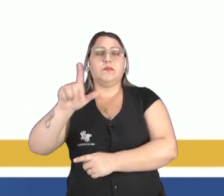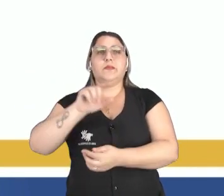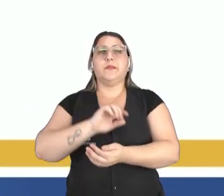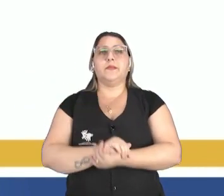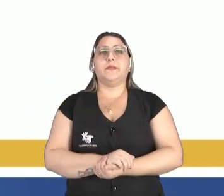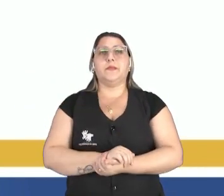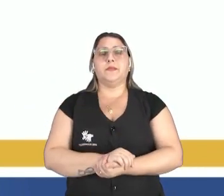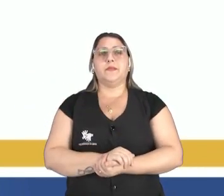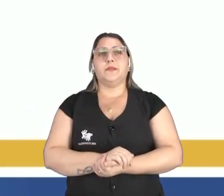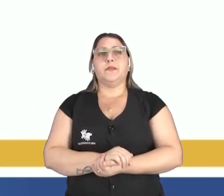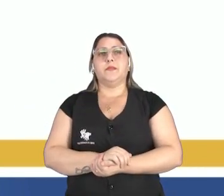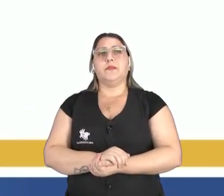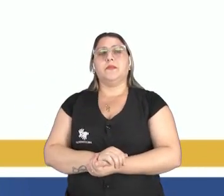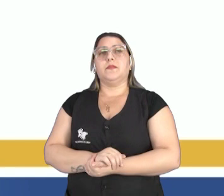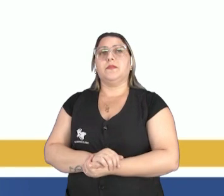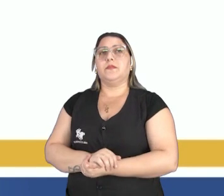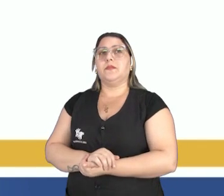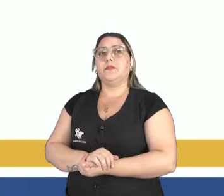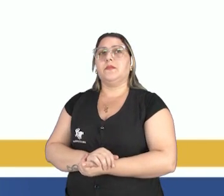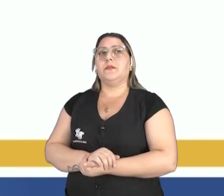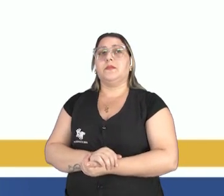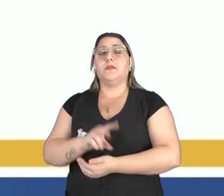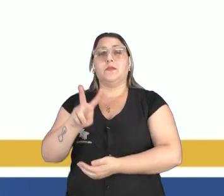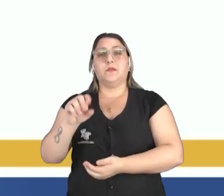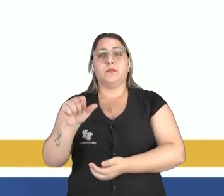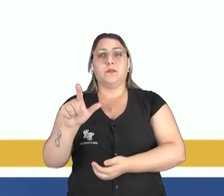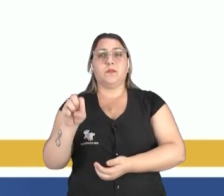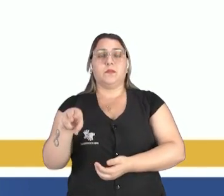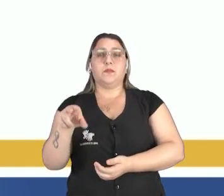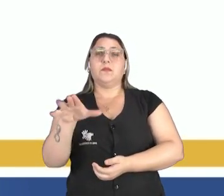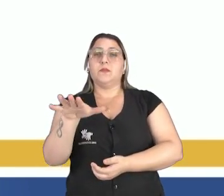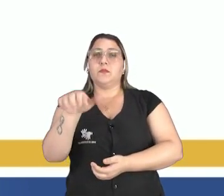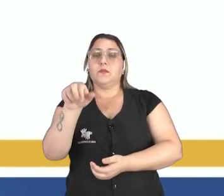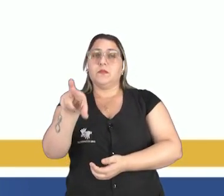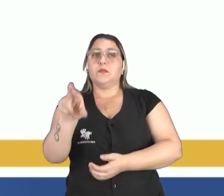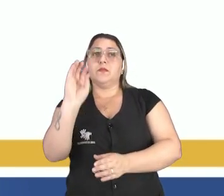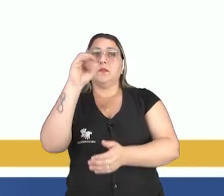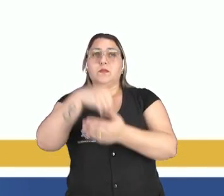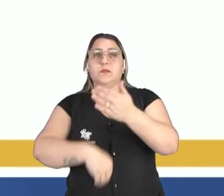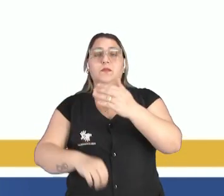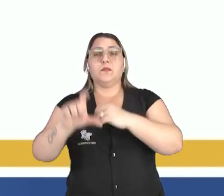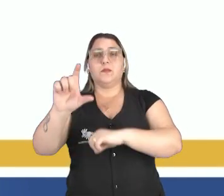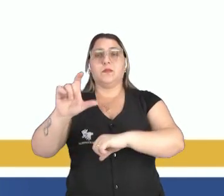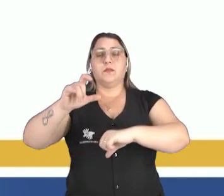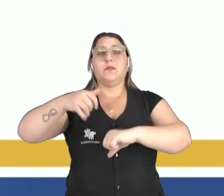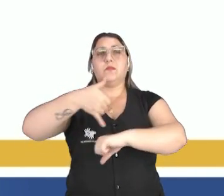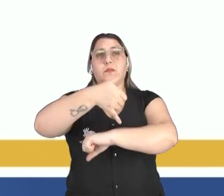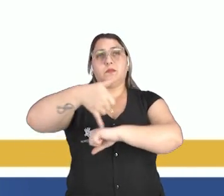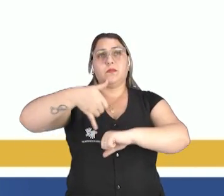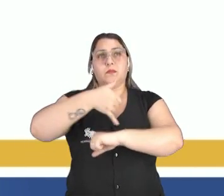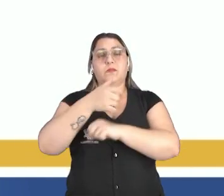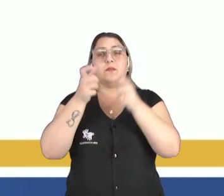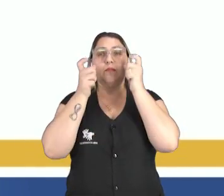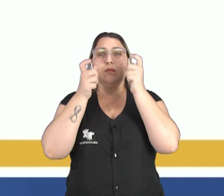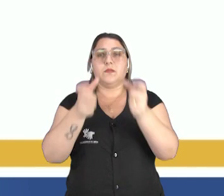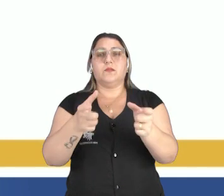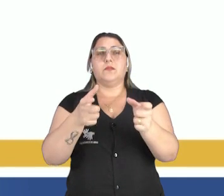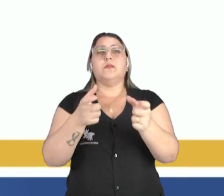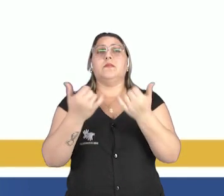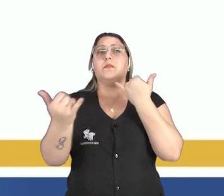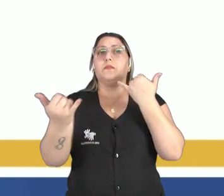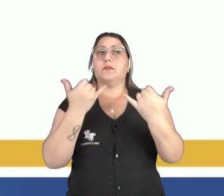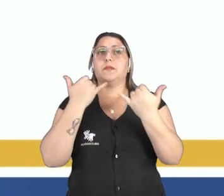29,44 ml, que é justamente o quê? O volume de ar contido na lata. É só você prestar bem atenção